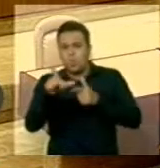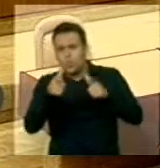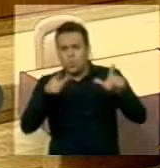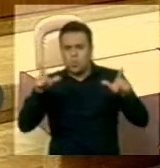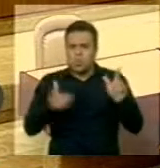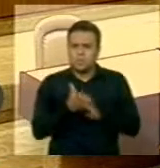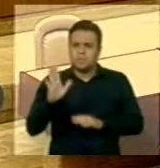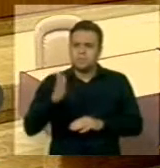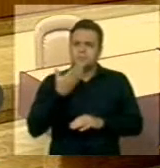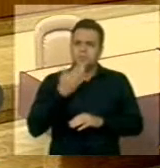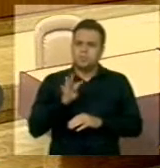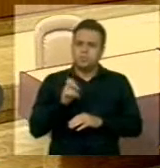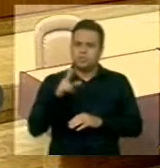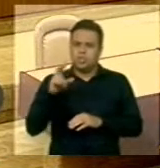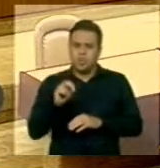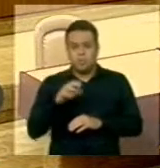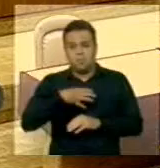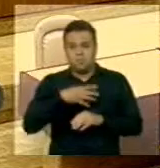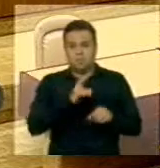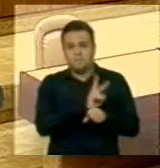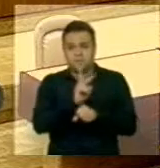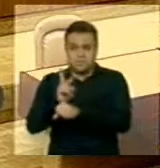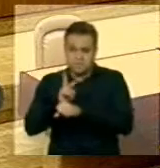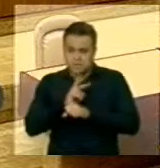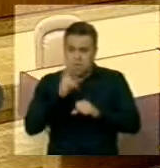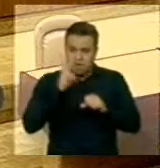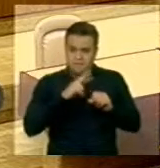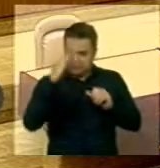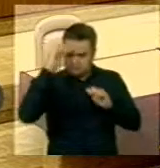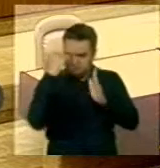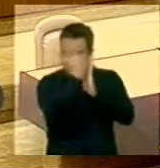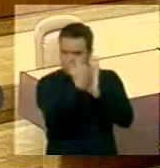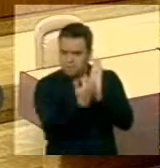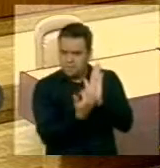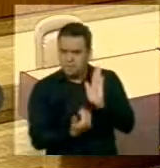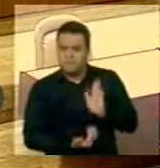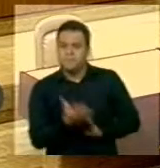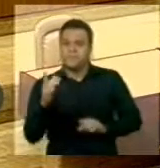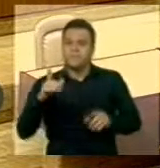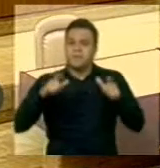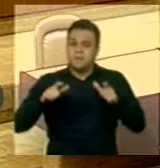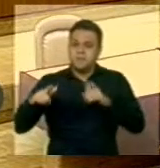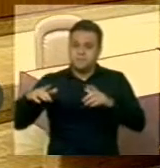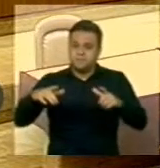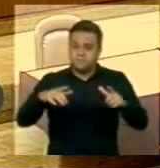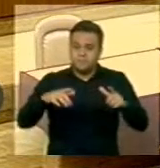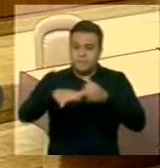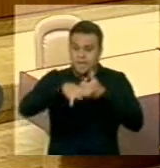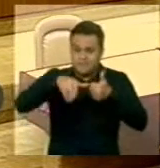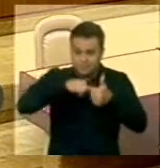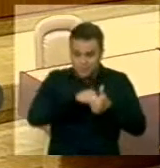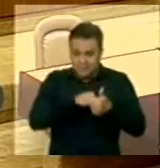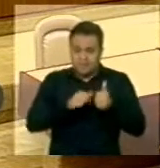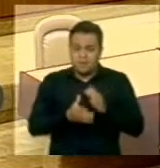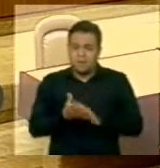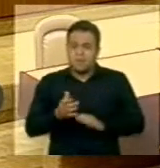de fiscalização do cumprimento dos requisitos para a regularização das pequenas propriedades da Amazônia Legal,